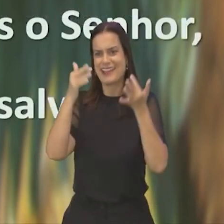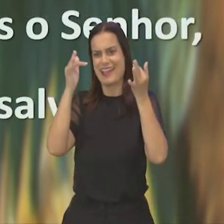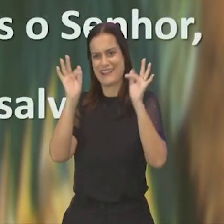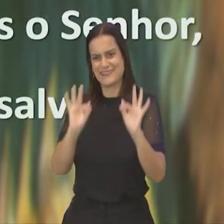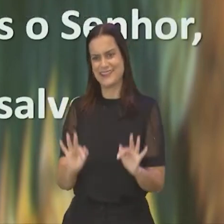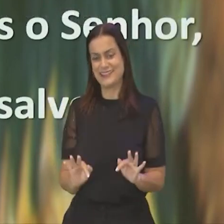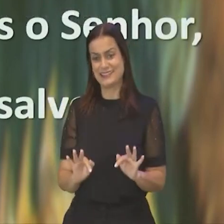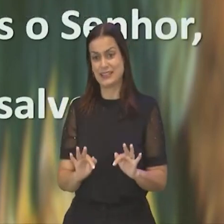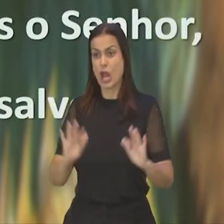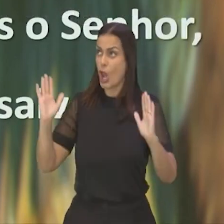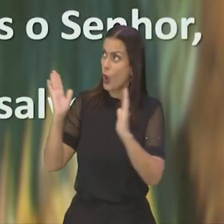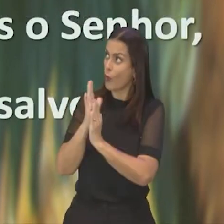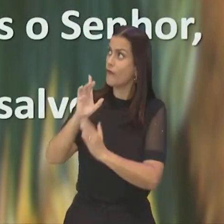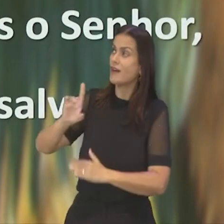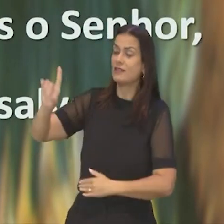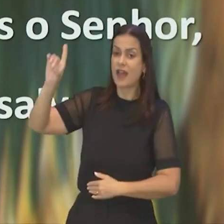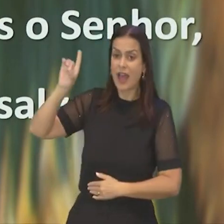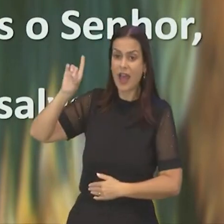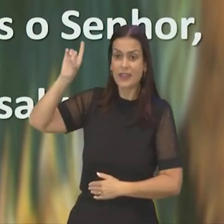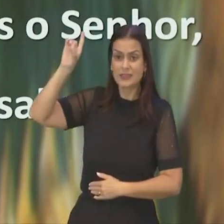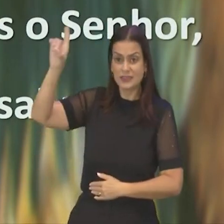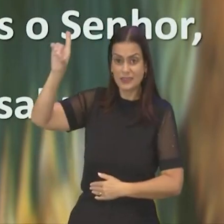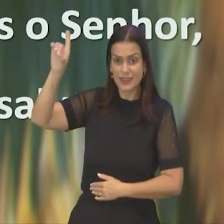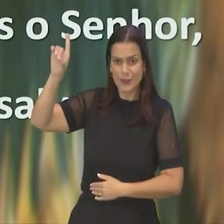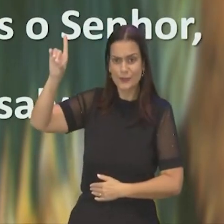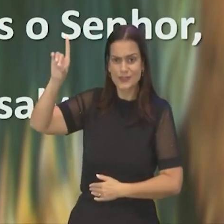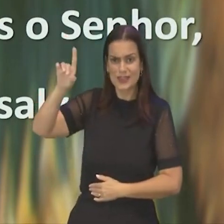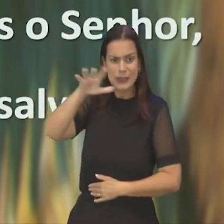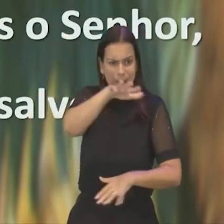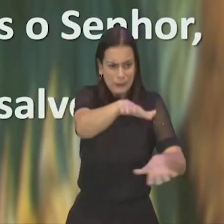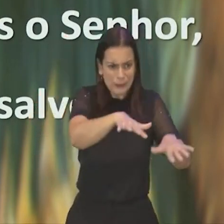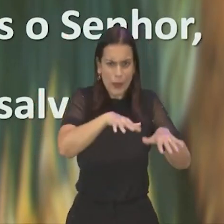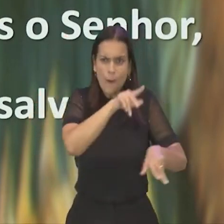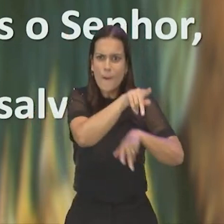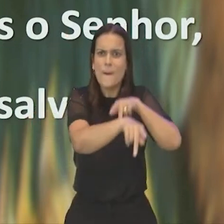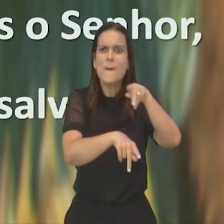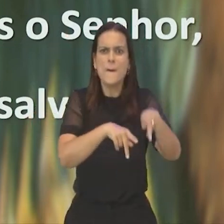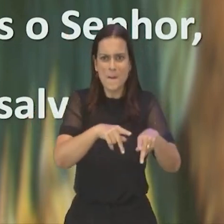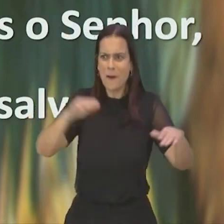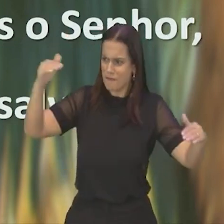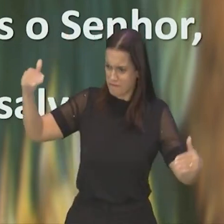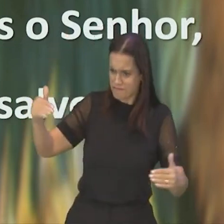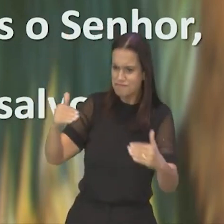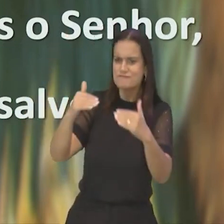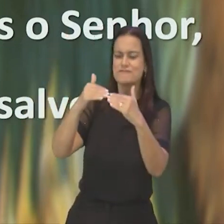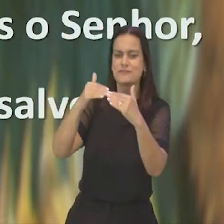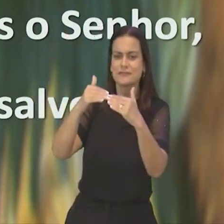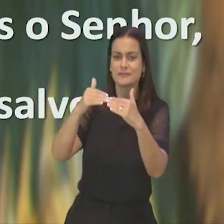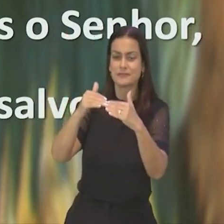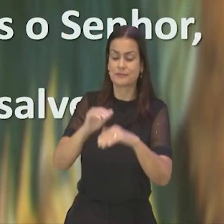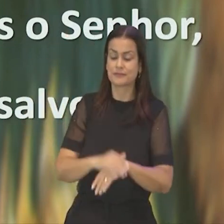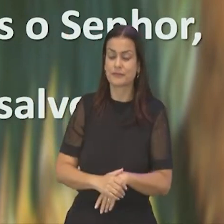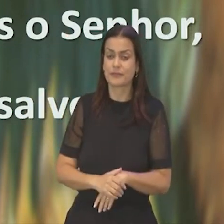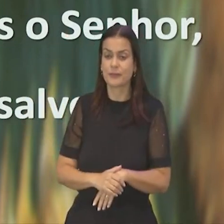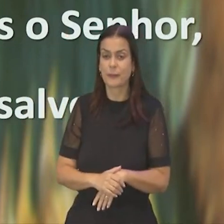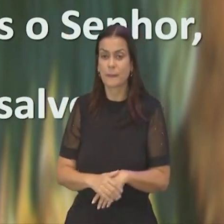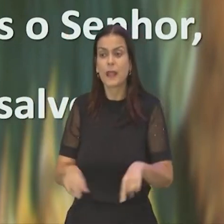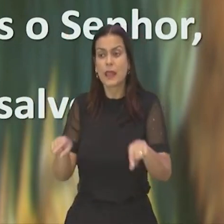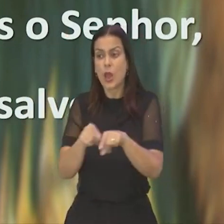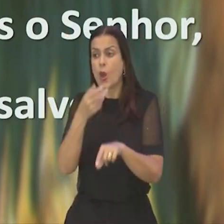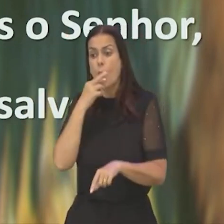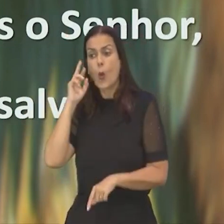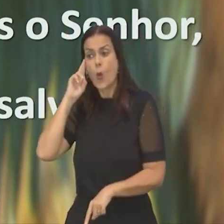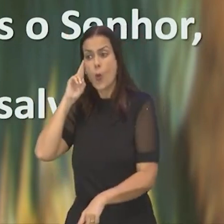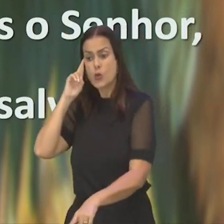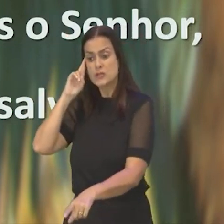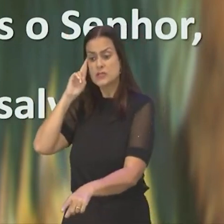louvando a Deus e contando com a simpatia de todo o povo. Enquanto isso, o